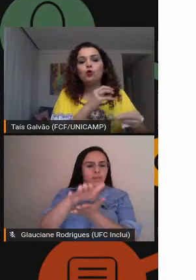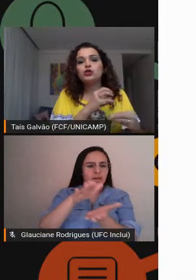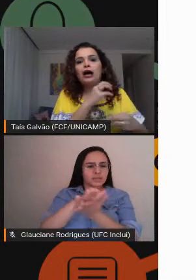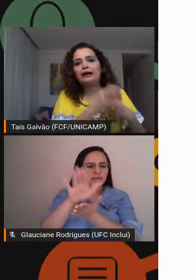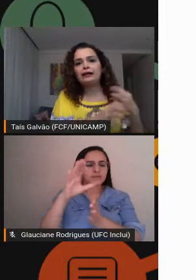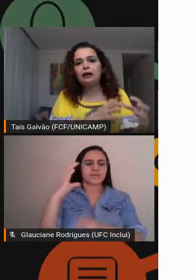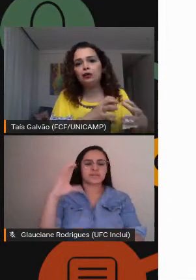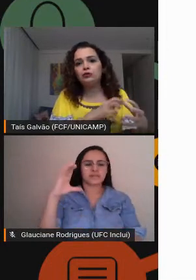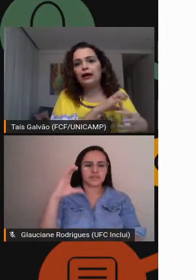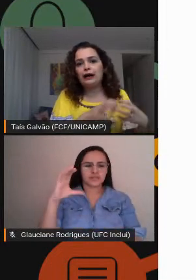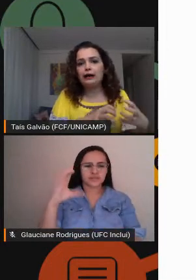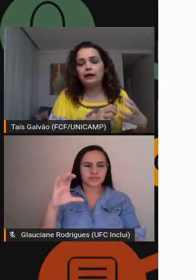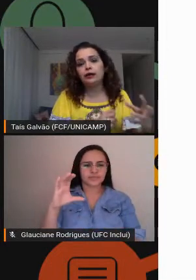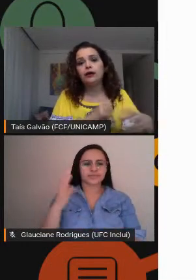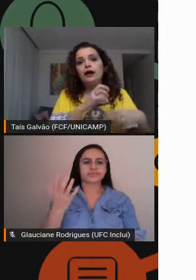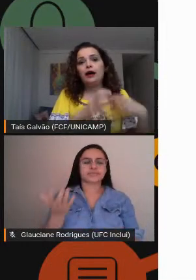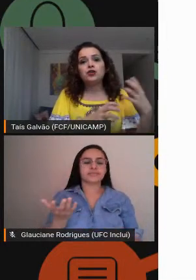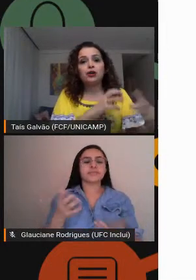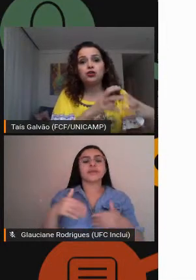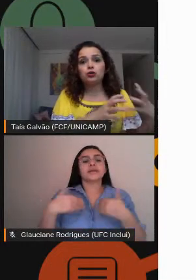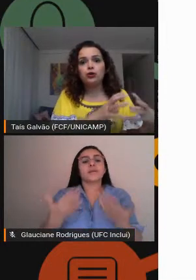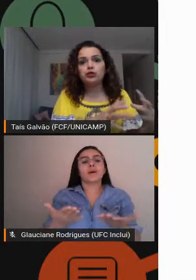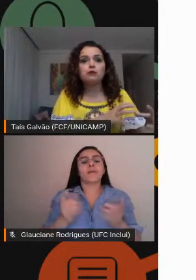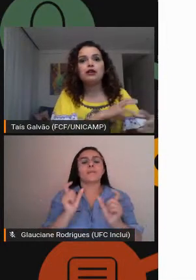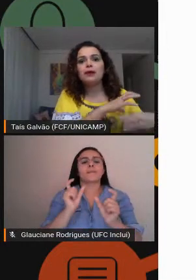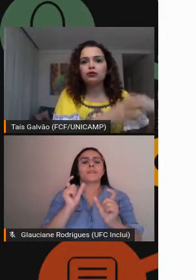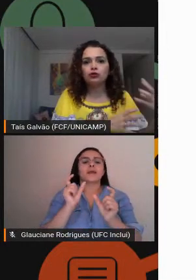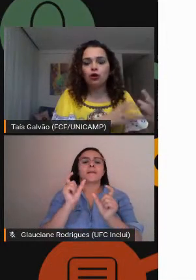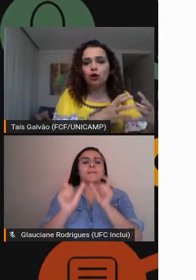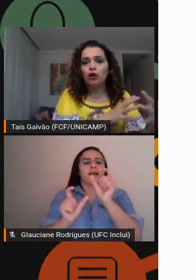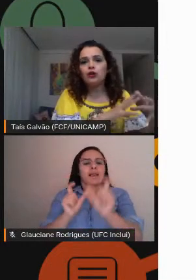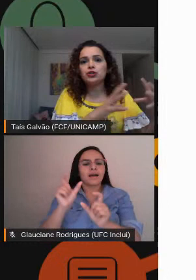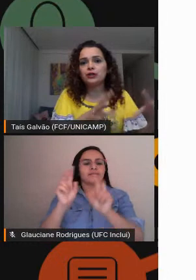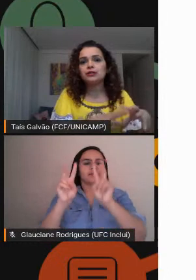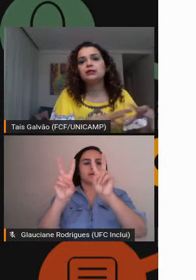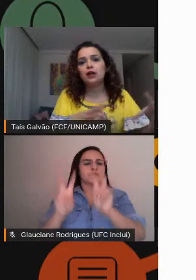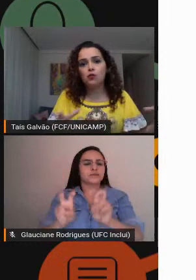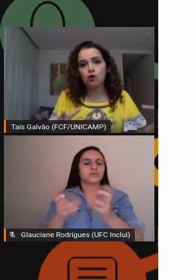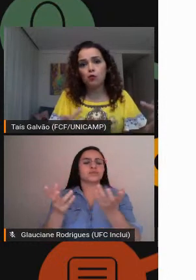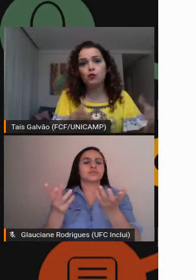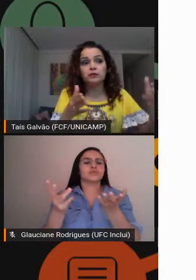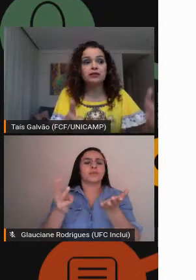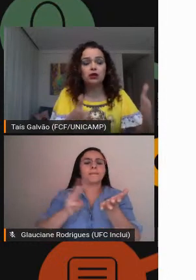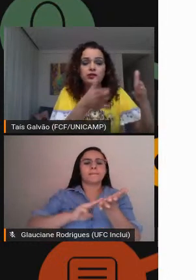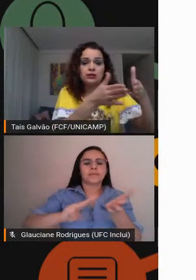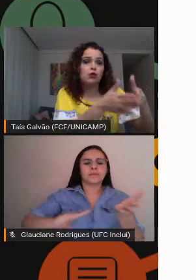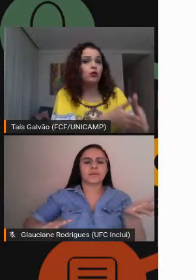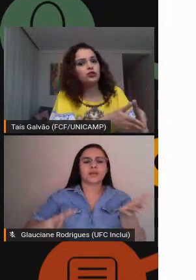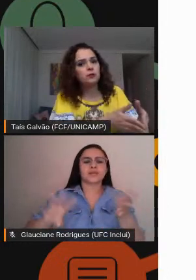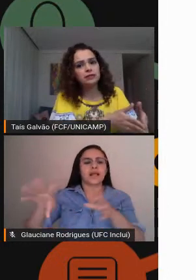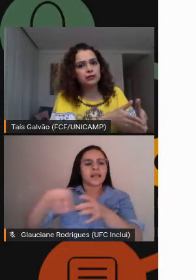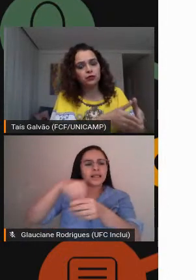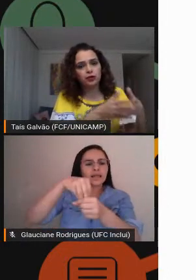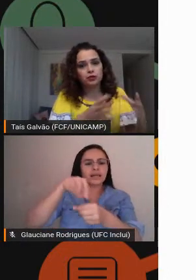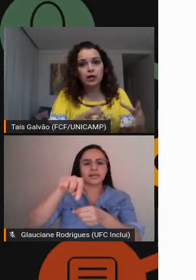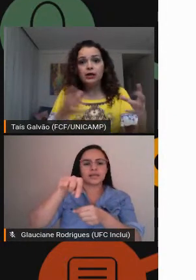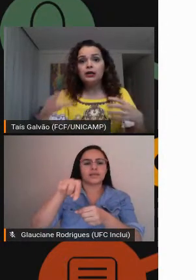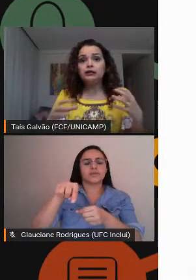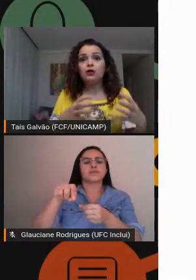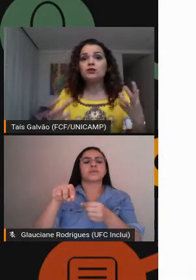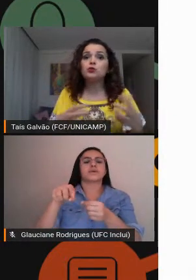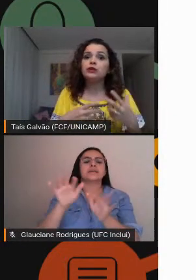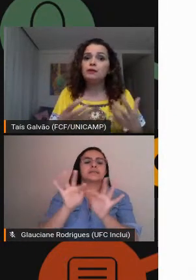Então, o jargão da área, as questões também metodológicas que são comuns, mas tem outras que são muito